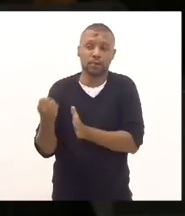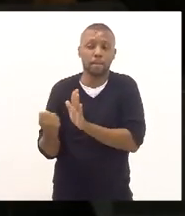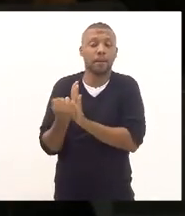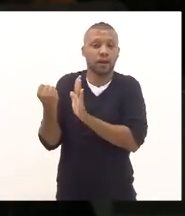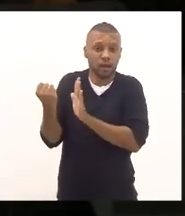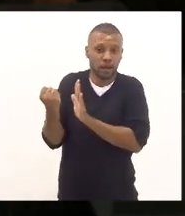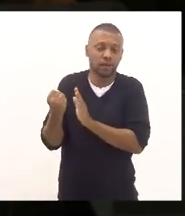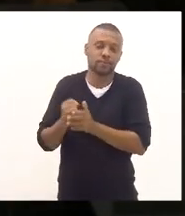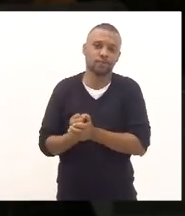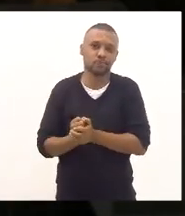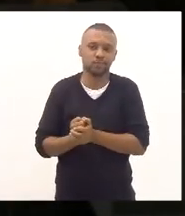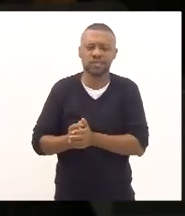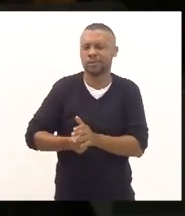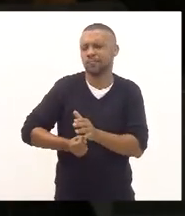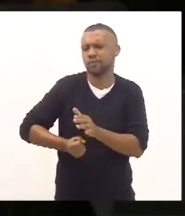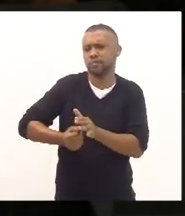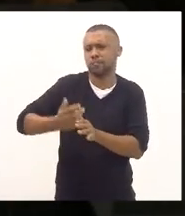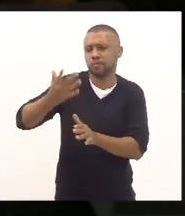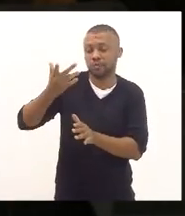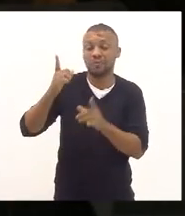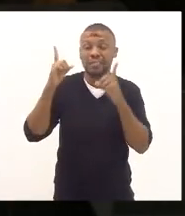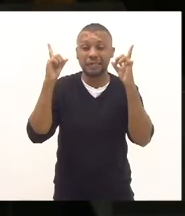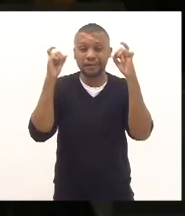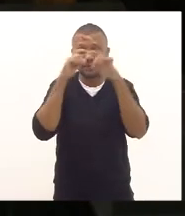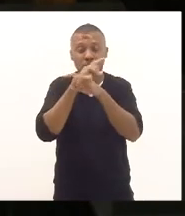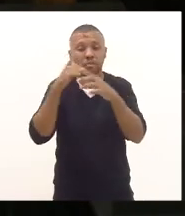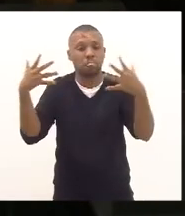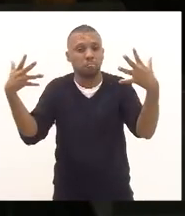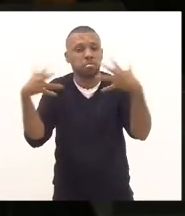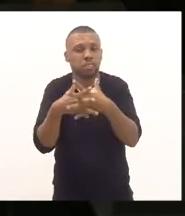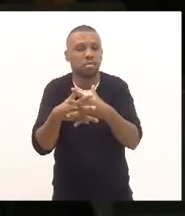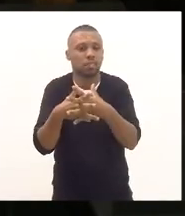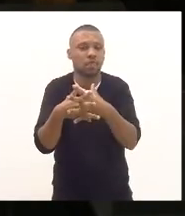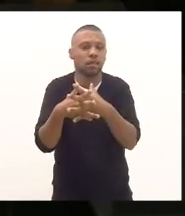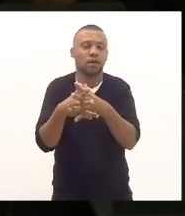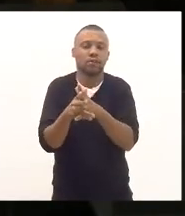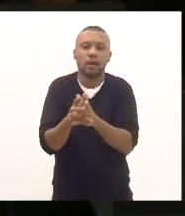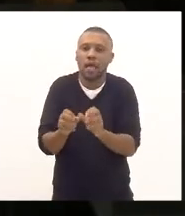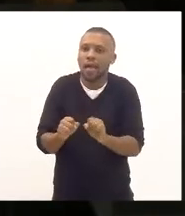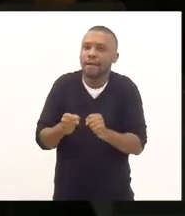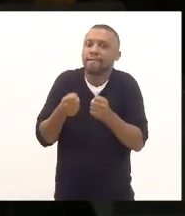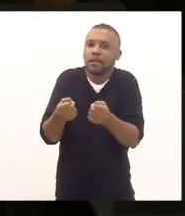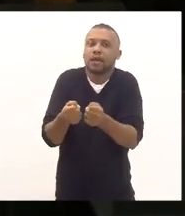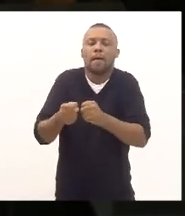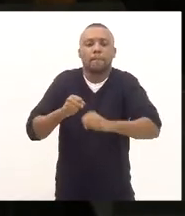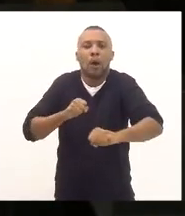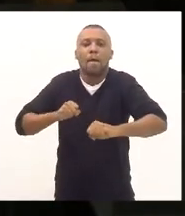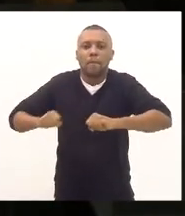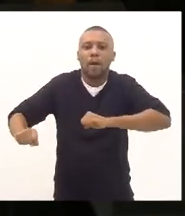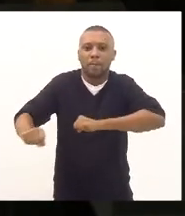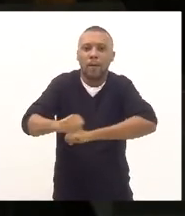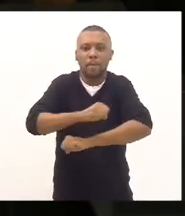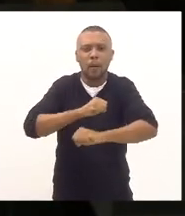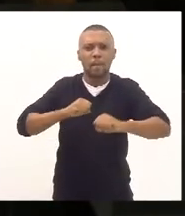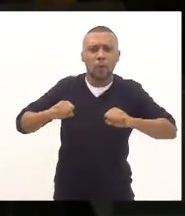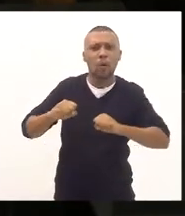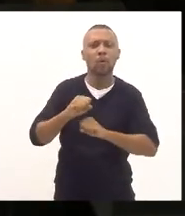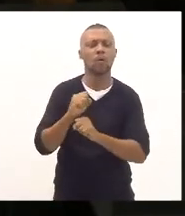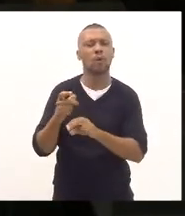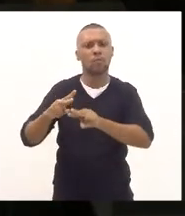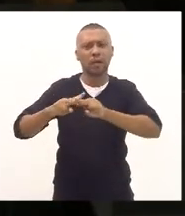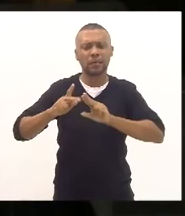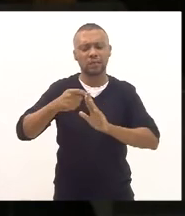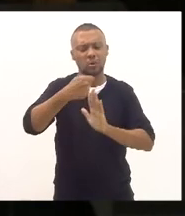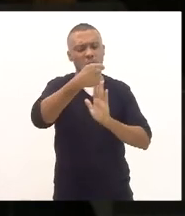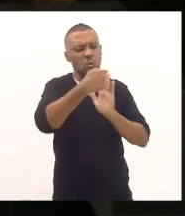e muitas vezes difíceis de enfrentar pela sua pelo seu tamanho